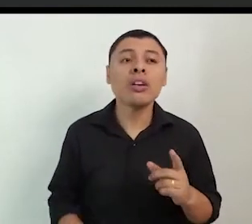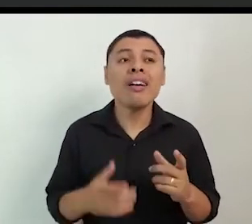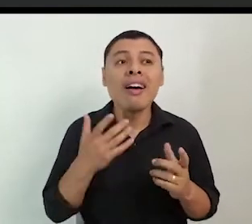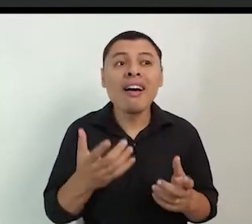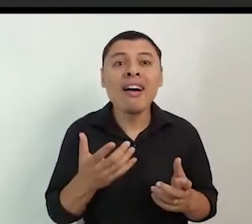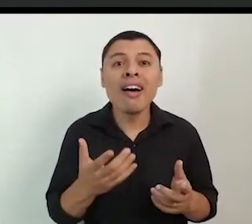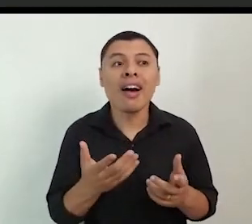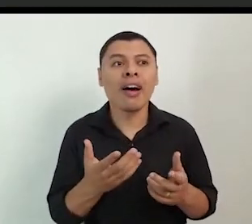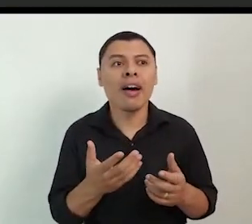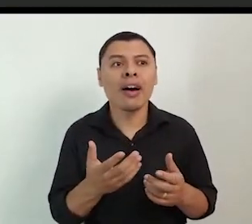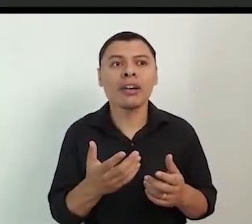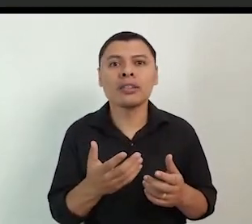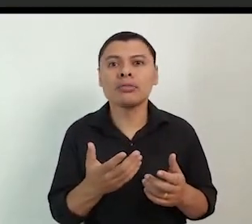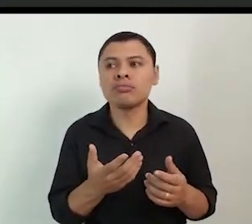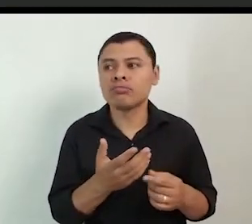em constante